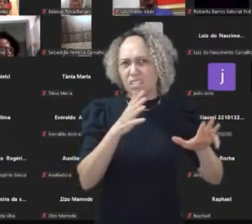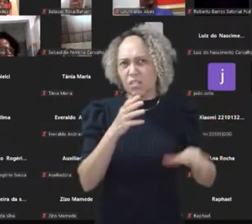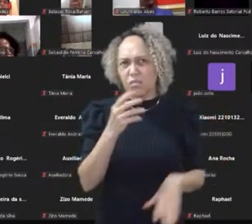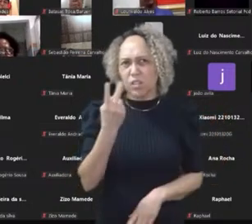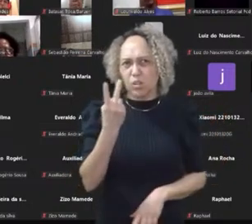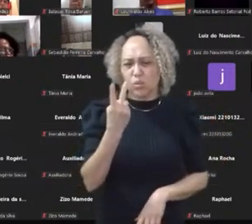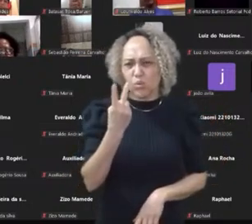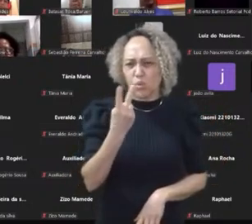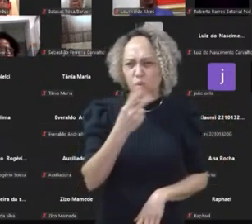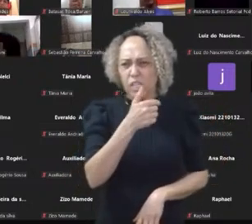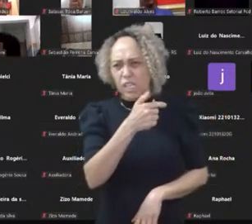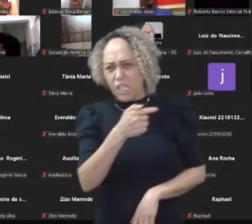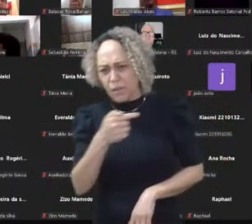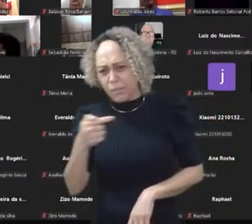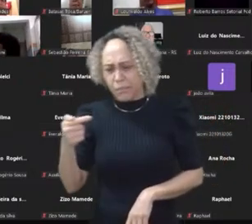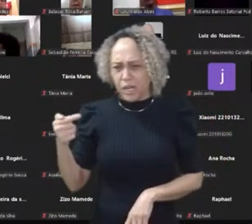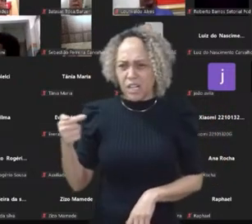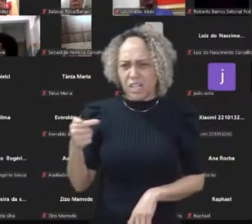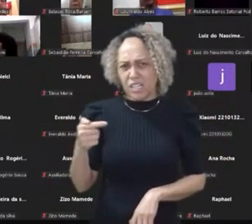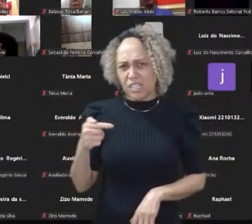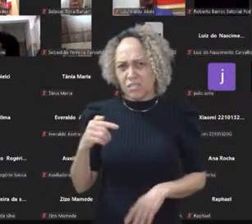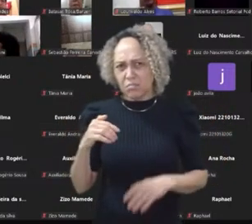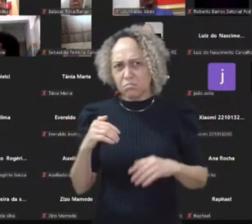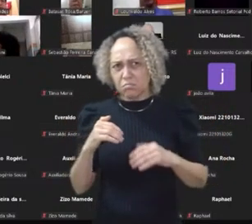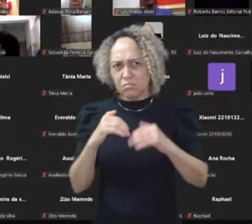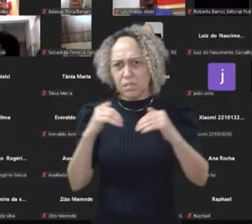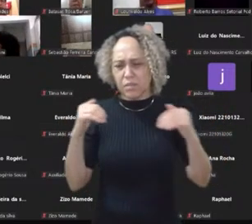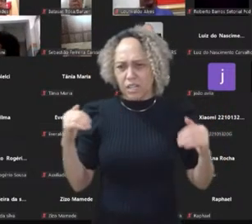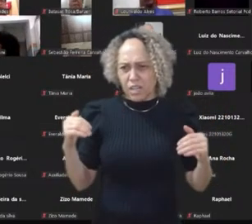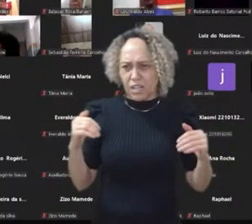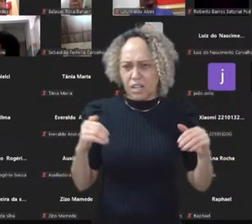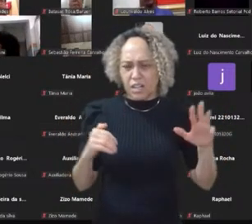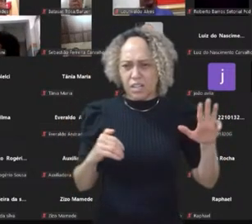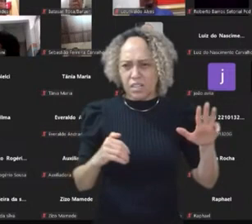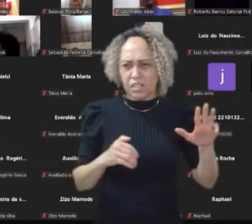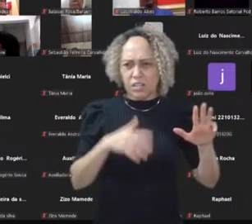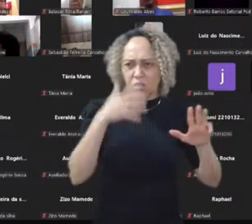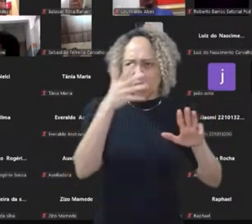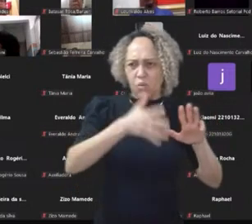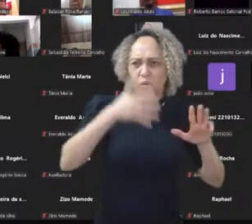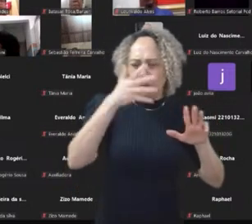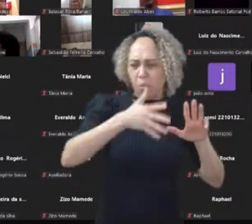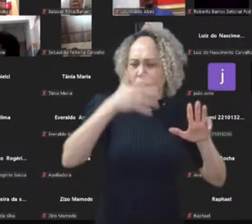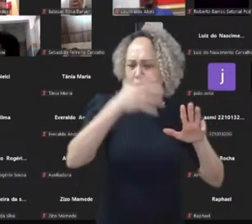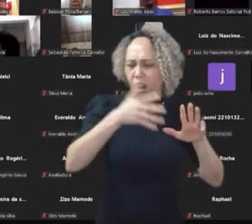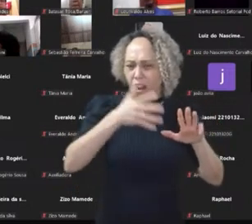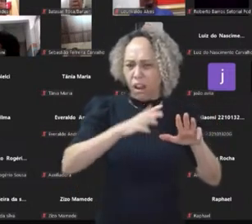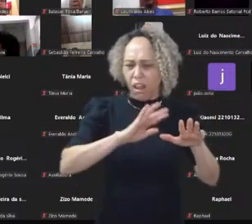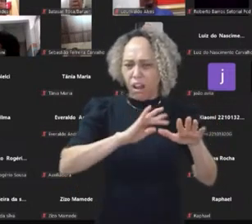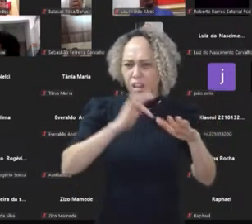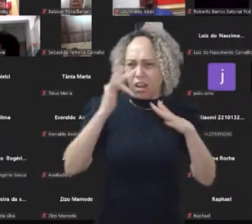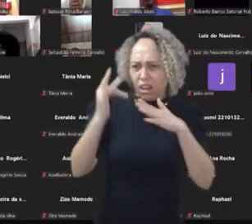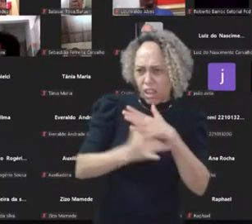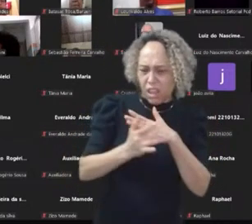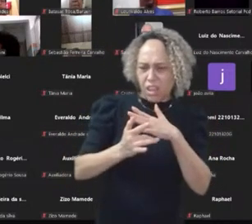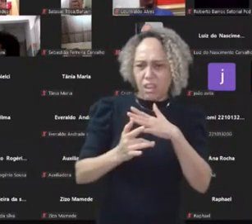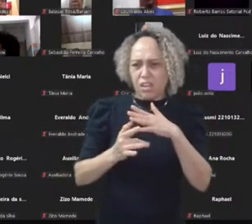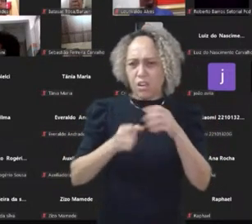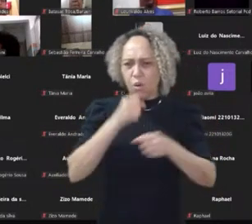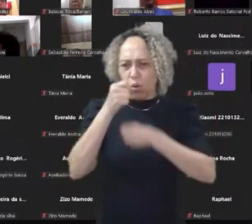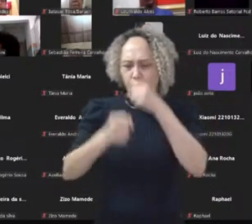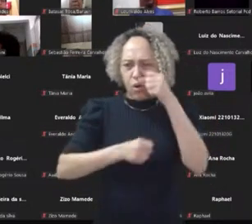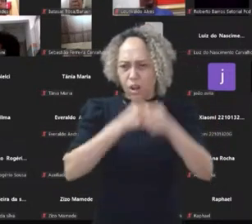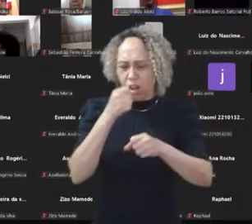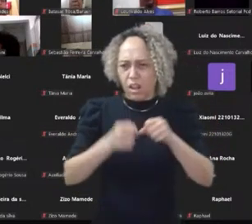diferentes enfim duas semanas separadas ele pautou a imprensa e as redes de alguma alguma fala que ele fazia